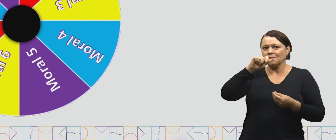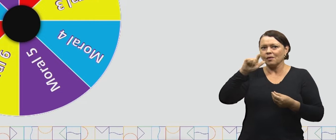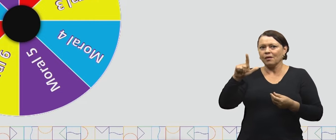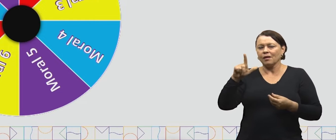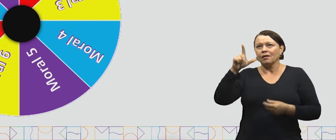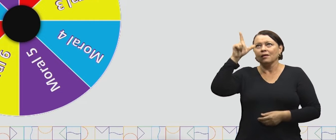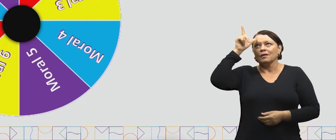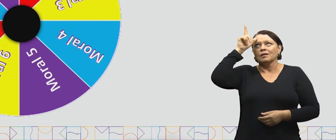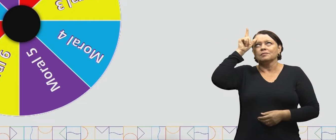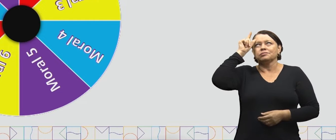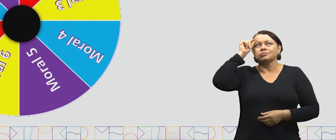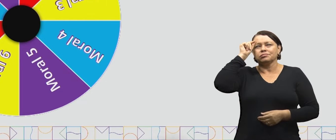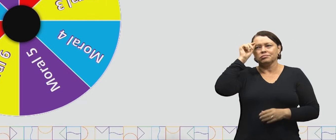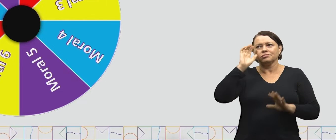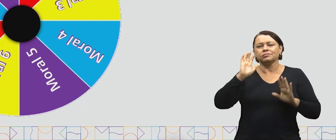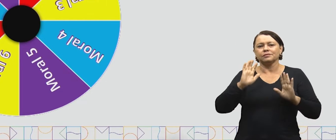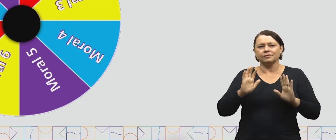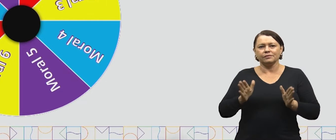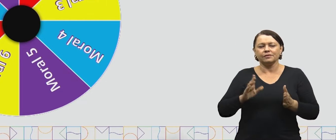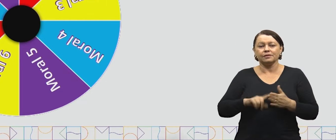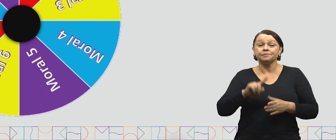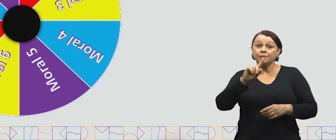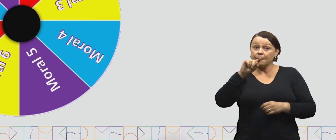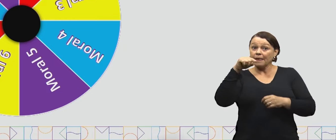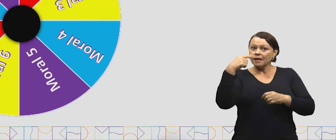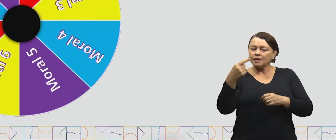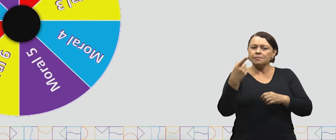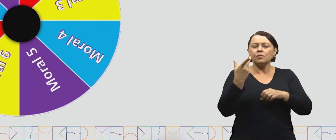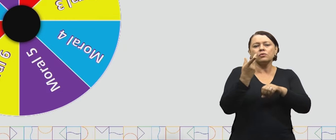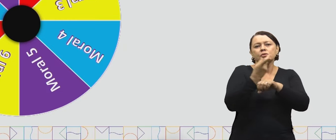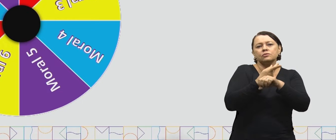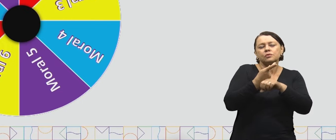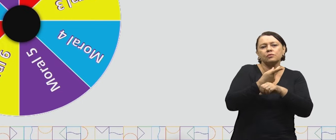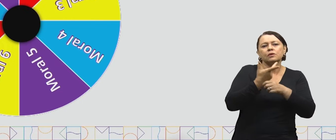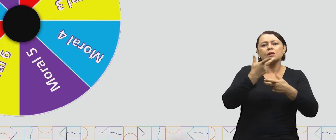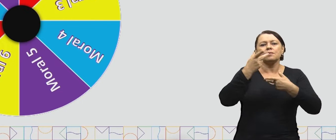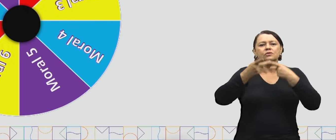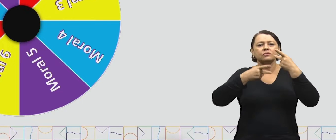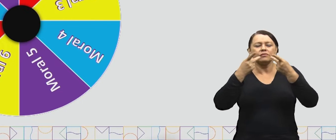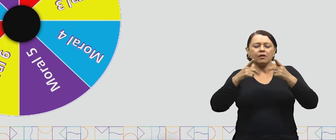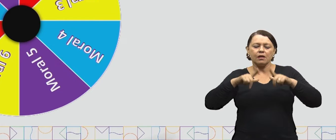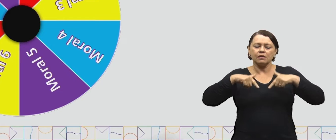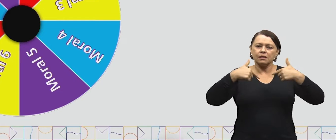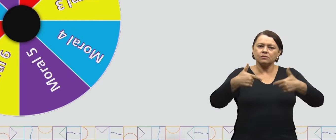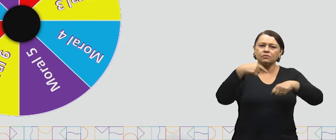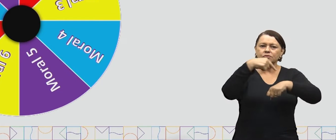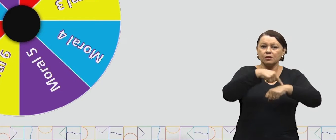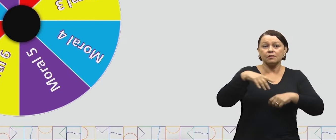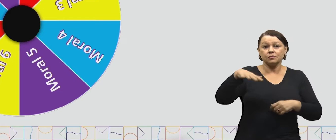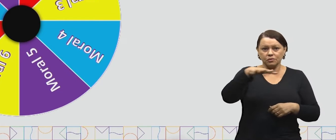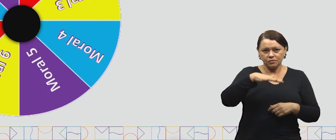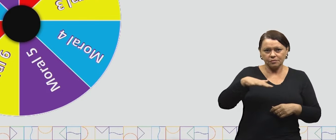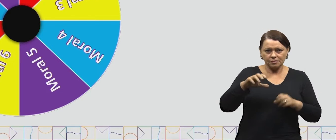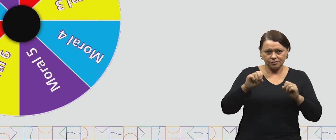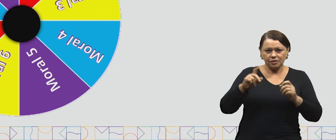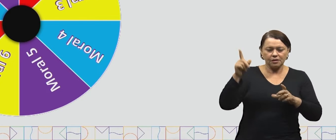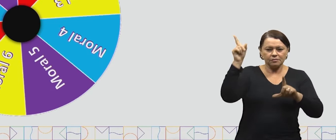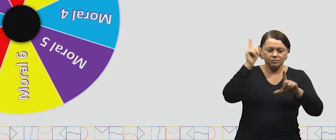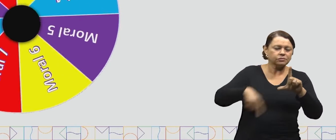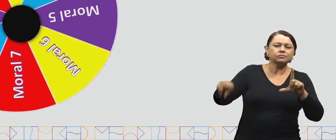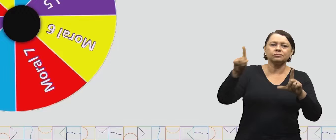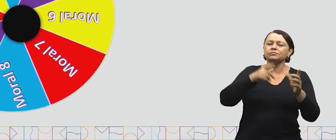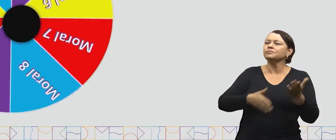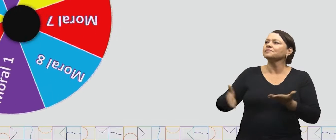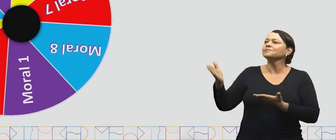Ufa, já é alguma coisa. Depois procuramos as falas, ações, tempo e espaço. Vamos lá, rodar a